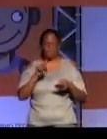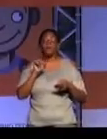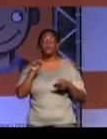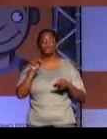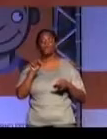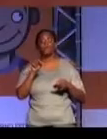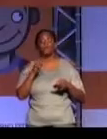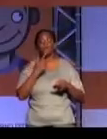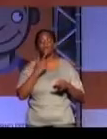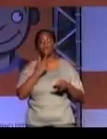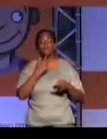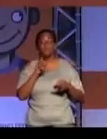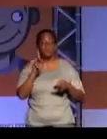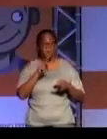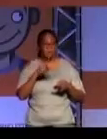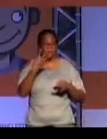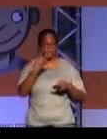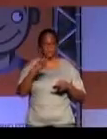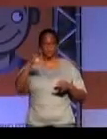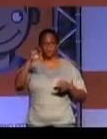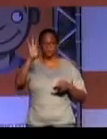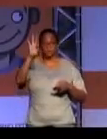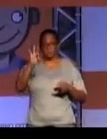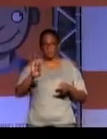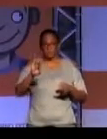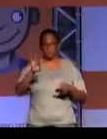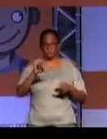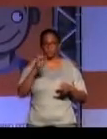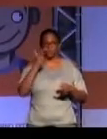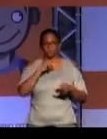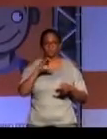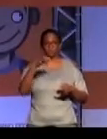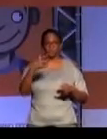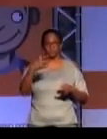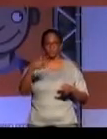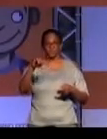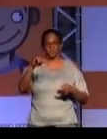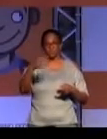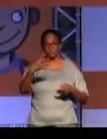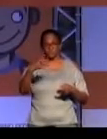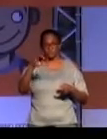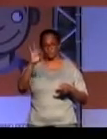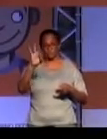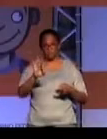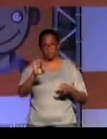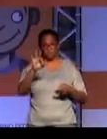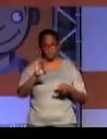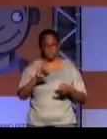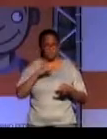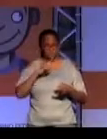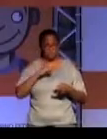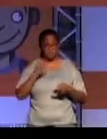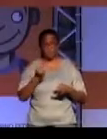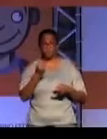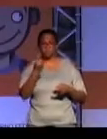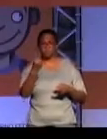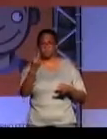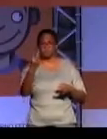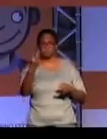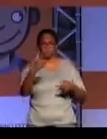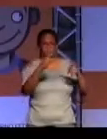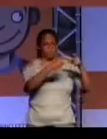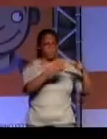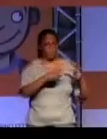coberturas até 49%, até 50%. Veja que nós temos inúmeras regiões no país